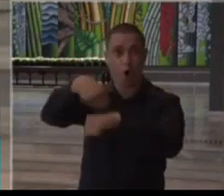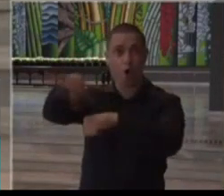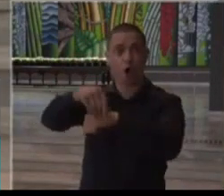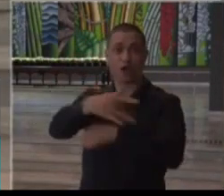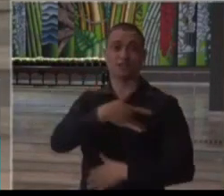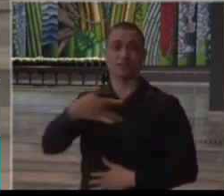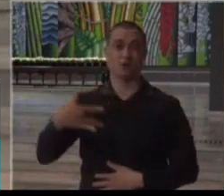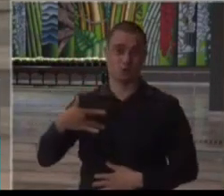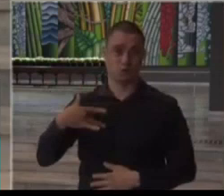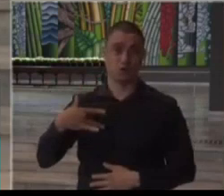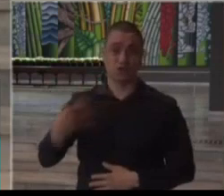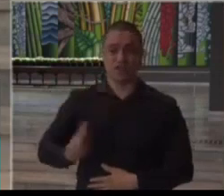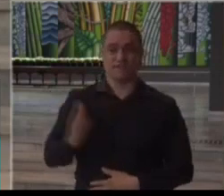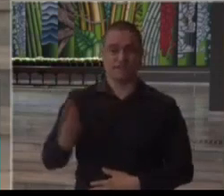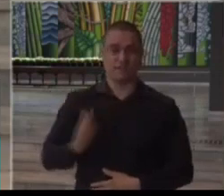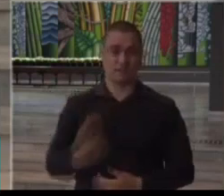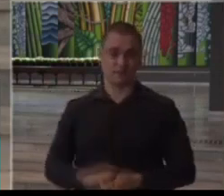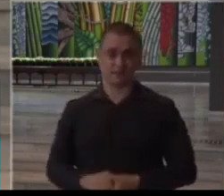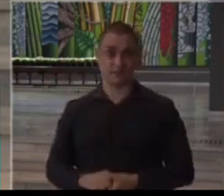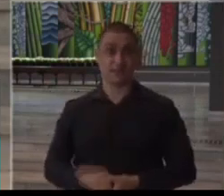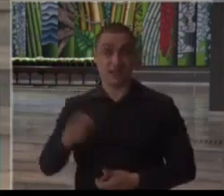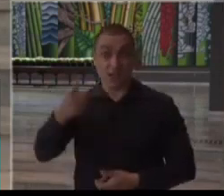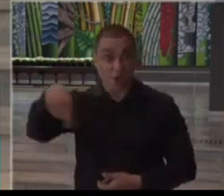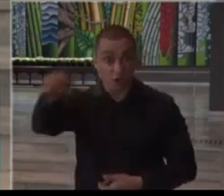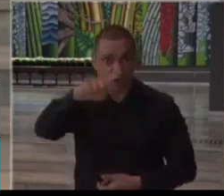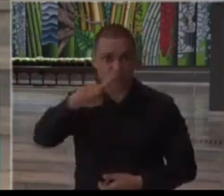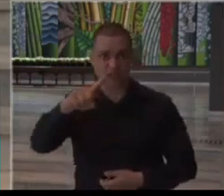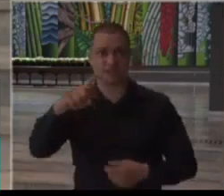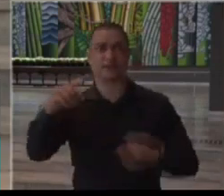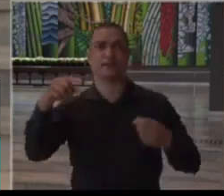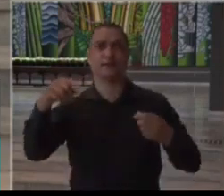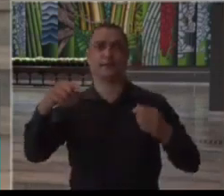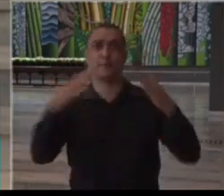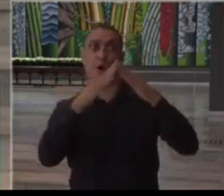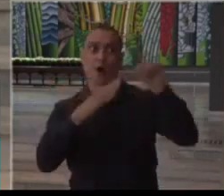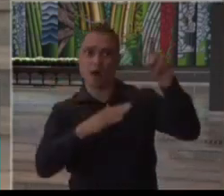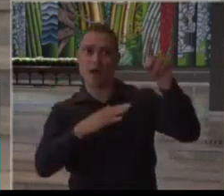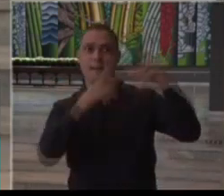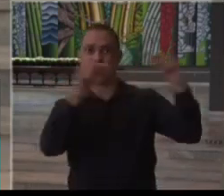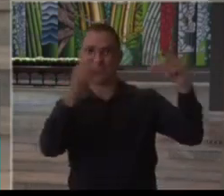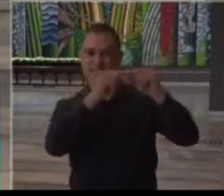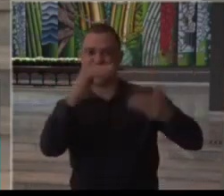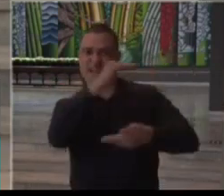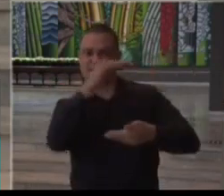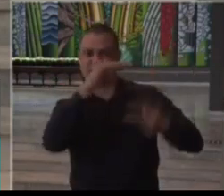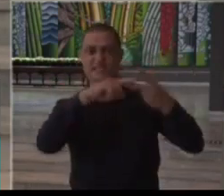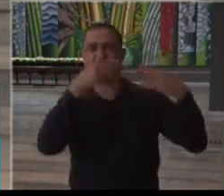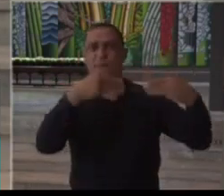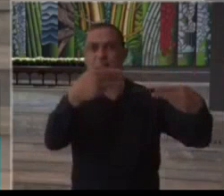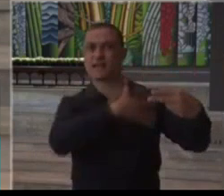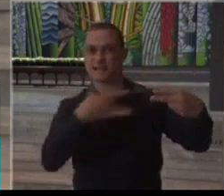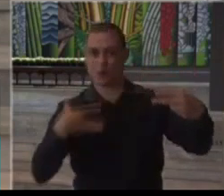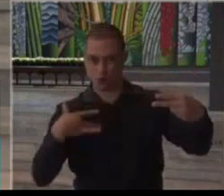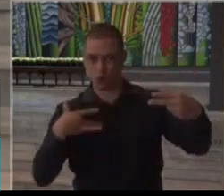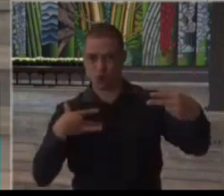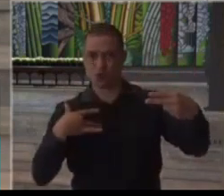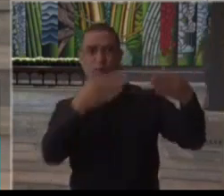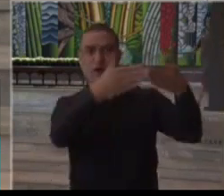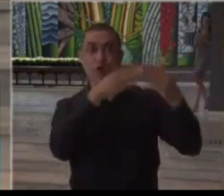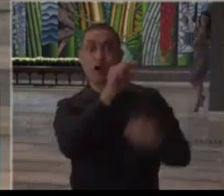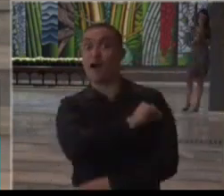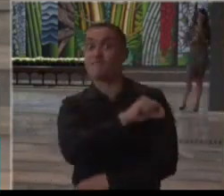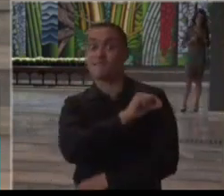dando a orientação da saúde e da vida. E aqueles que estão em Brasília, seja a Anvisa, seja o Ministério da